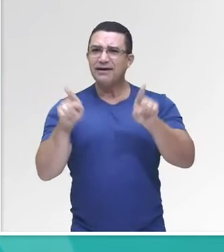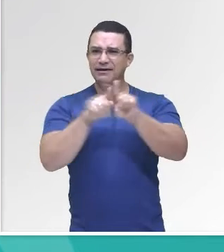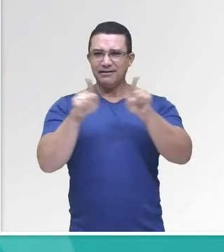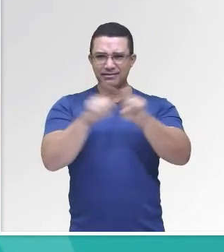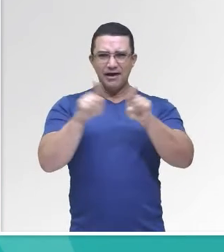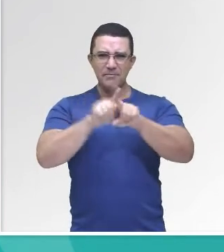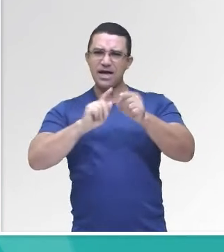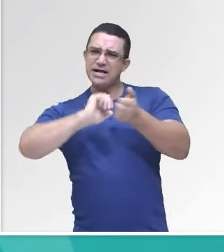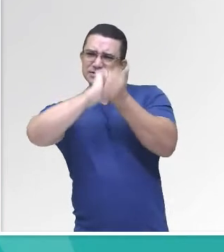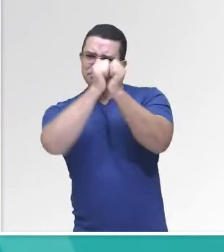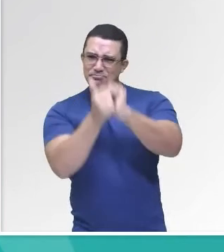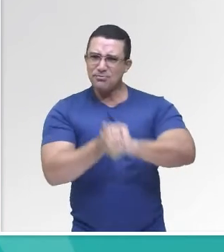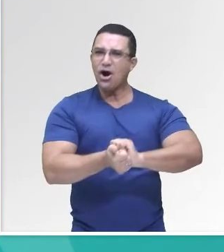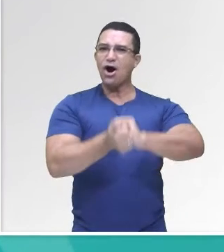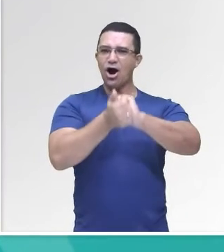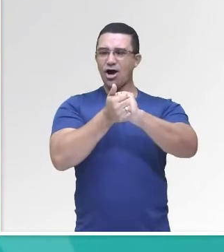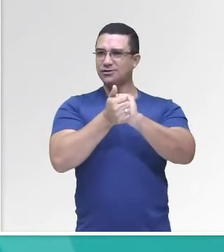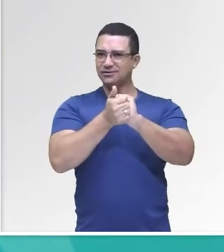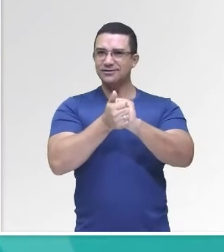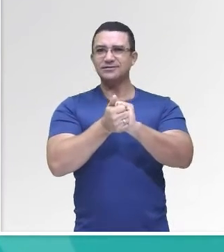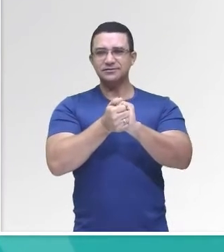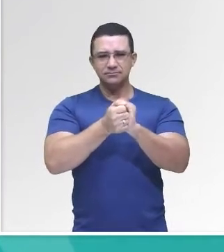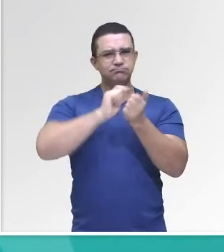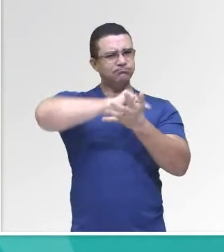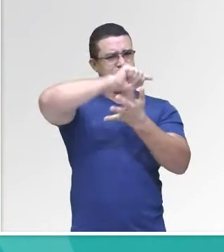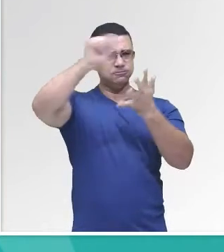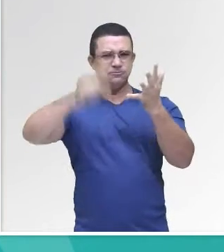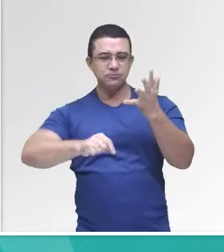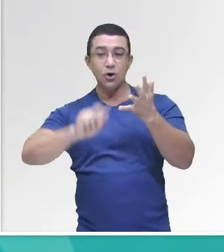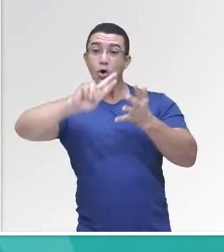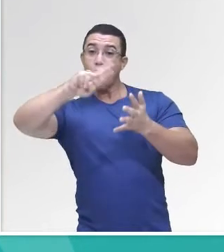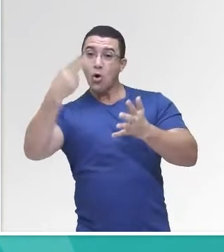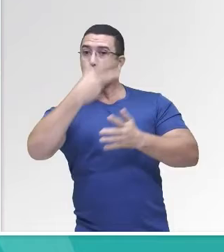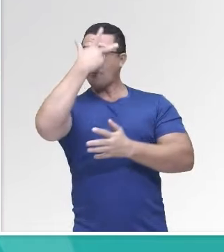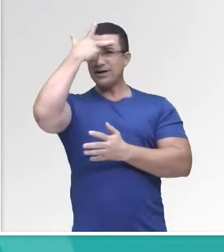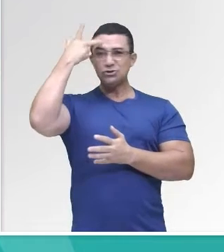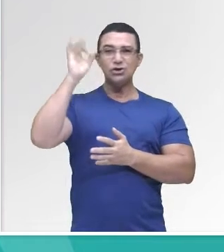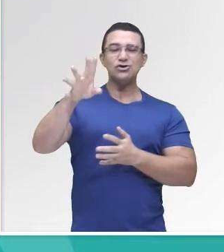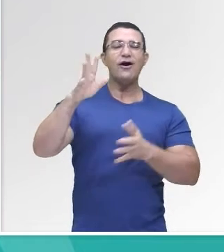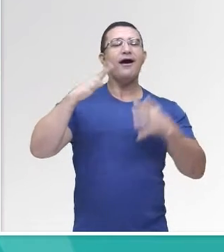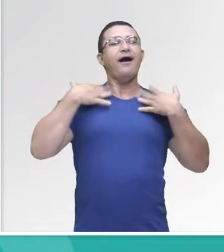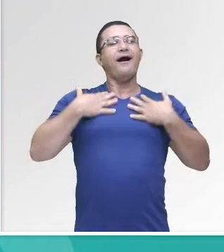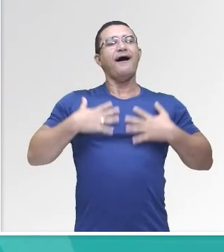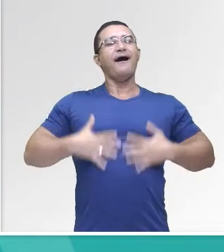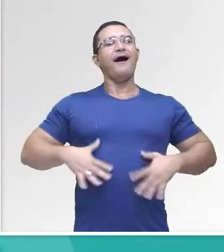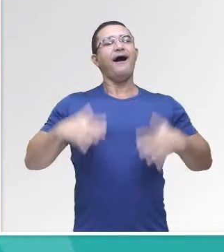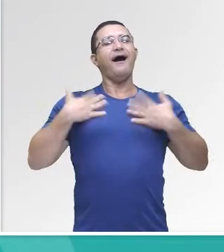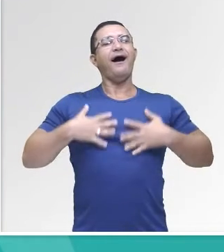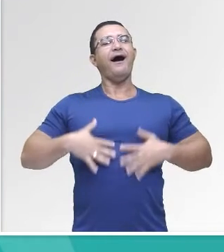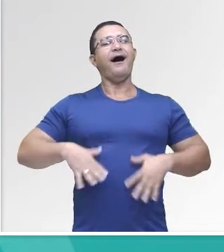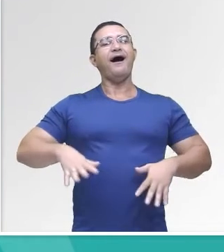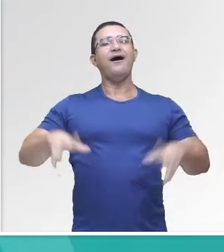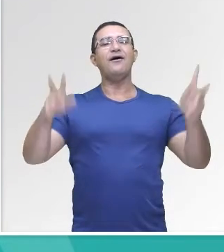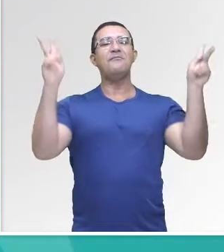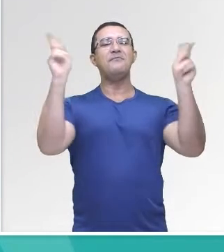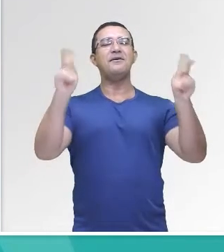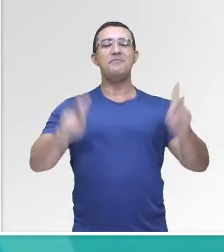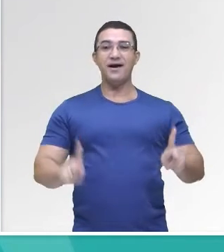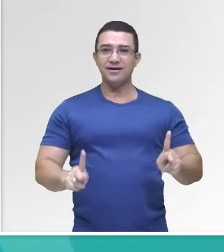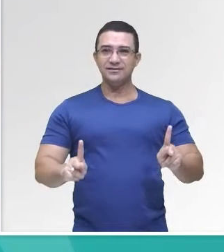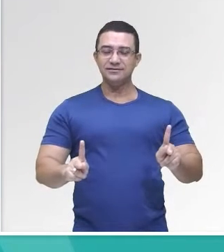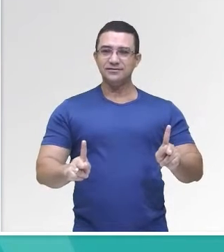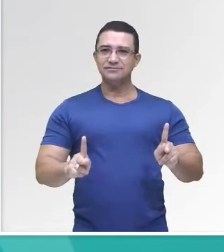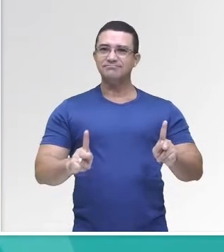algum esporte, alguma aventura, ou pessoas apenas relaxando, né? Porque quando a gente fala